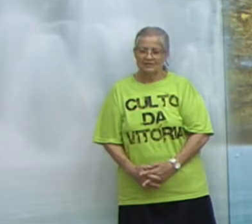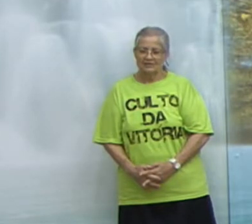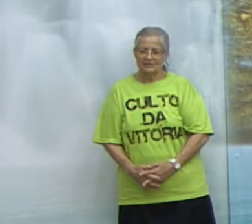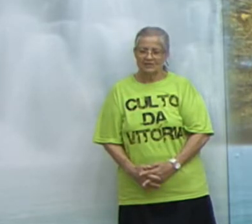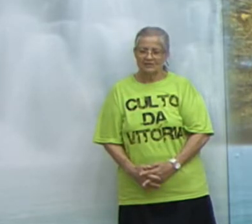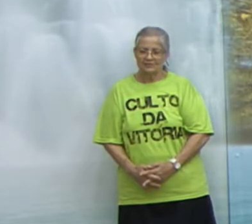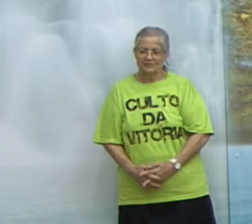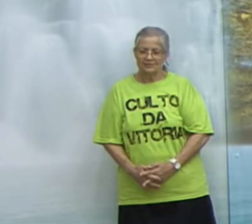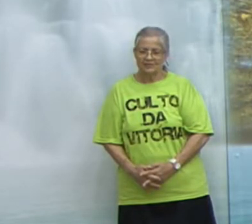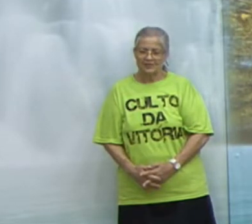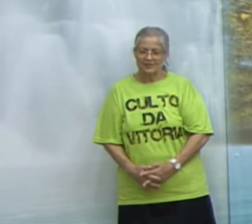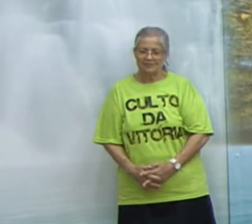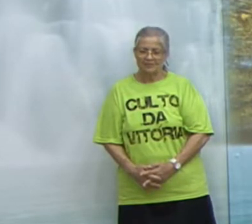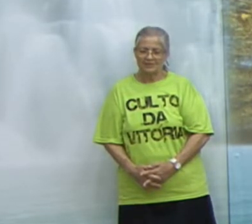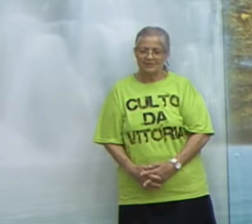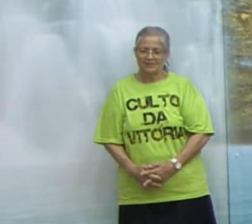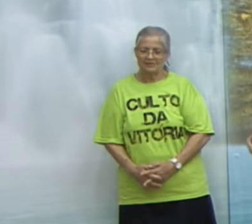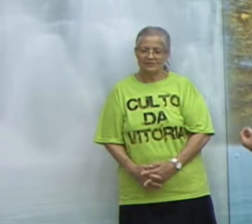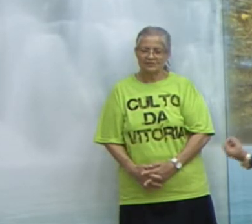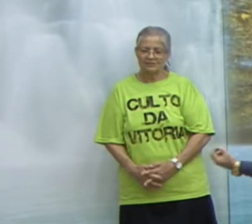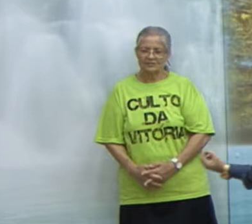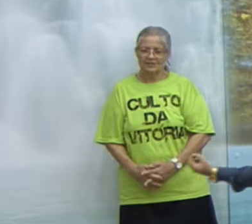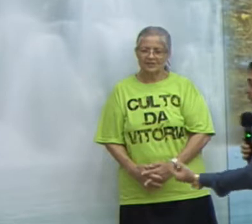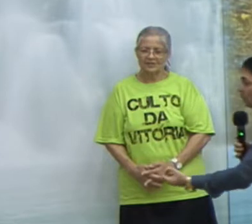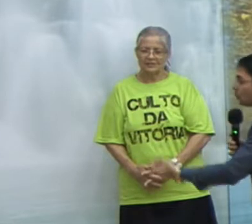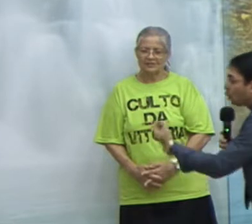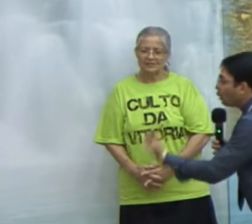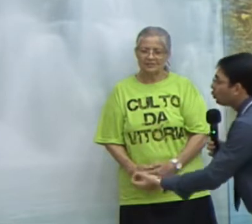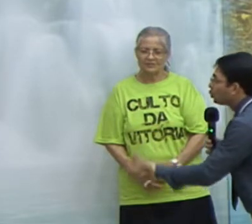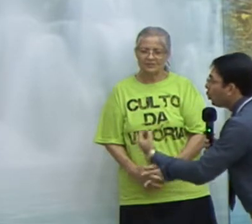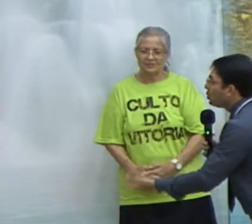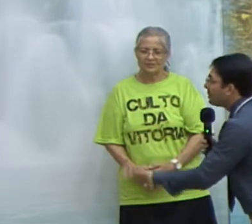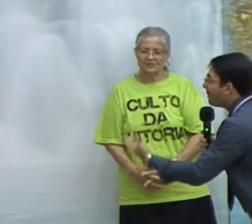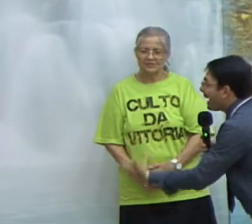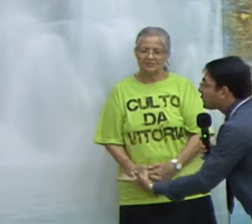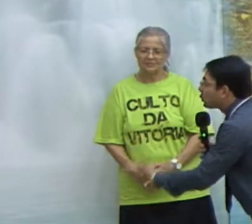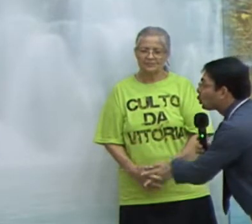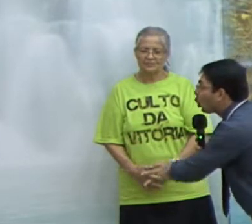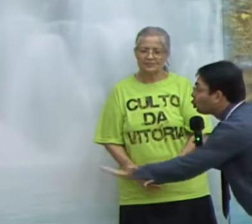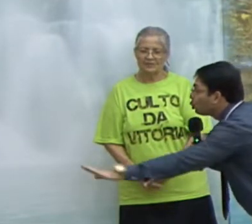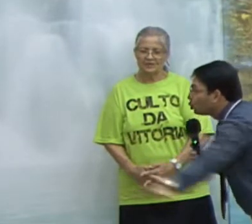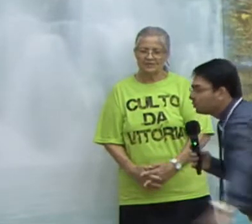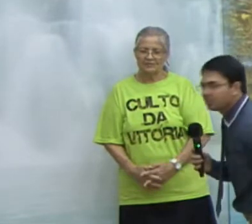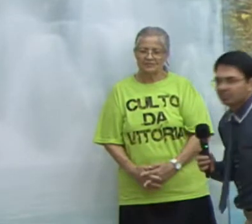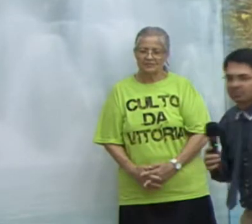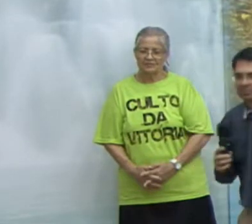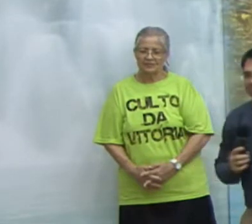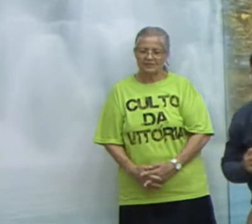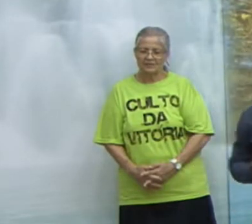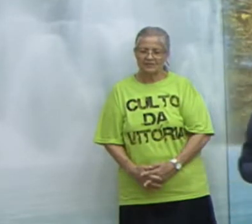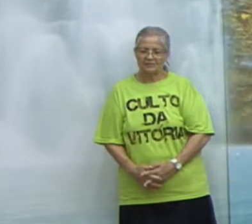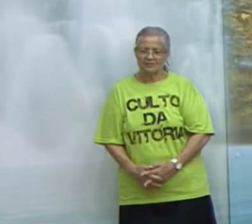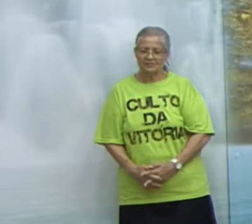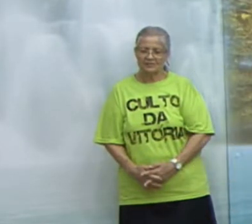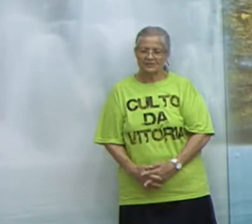Porque a unção de Deus quebra, irmãs de oração, todo jugo de males, todo.